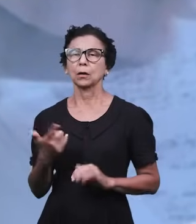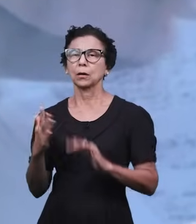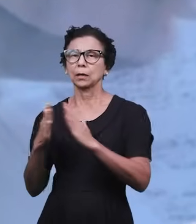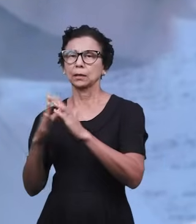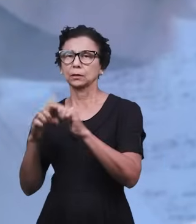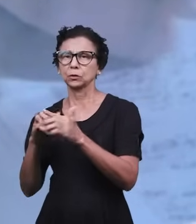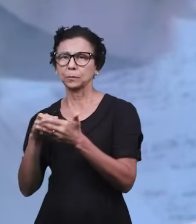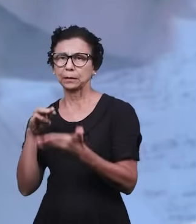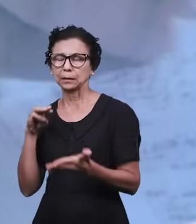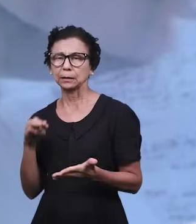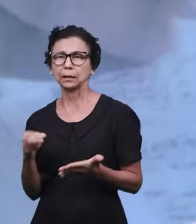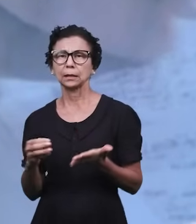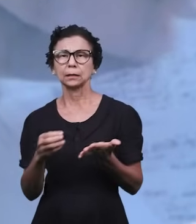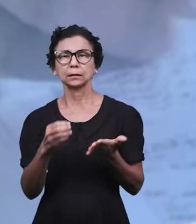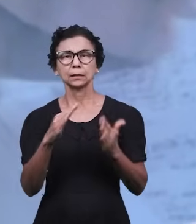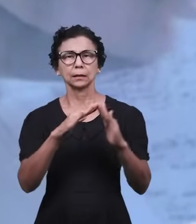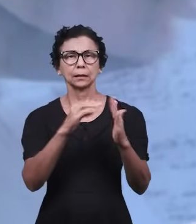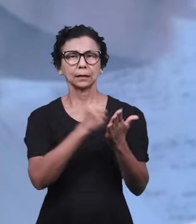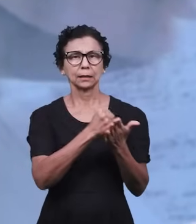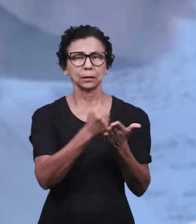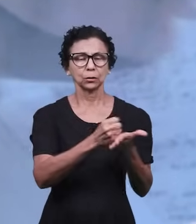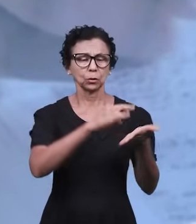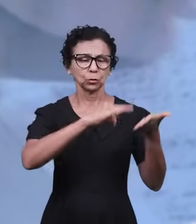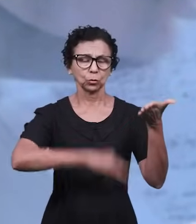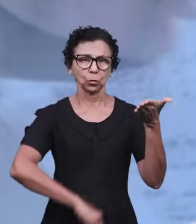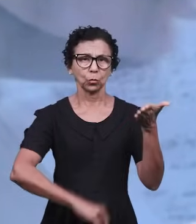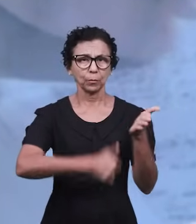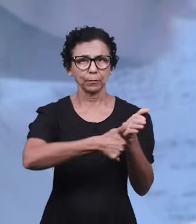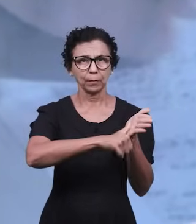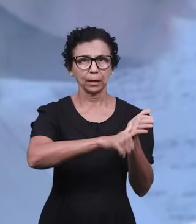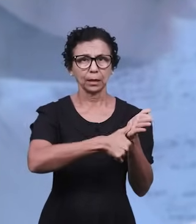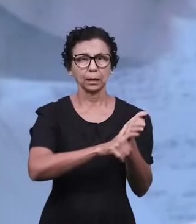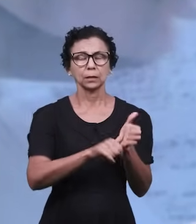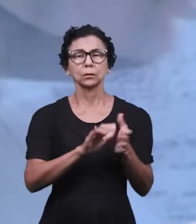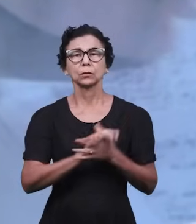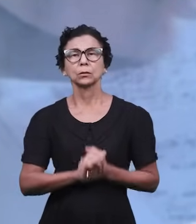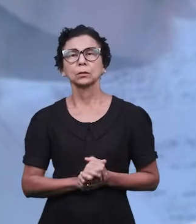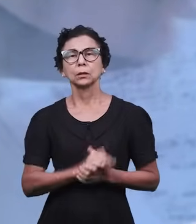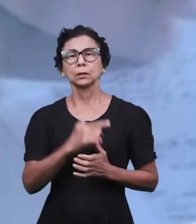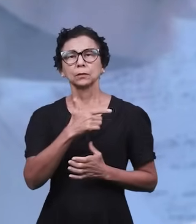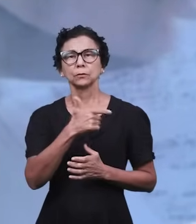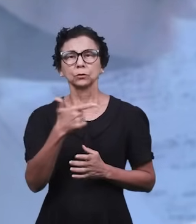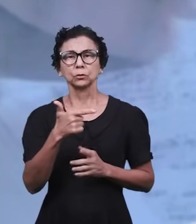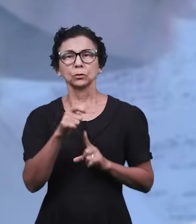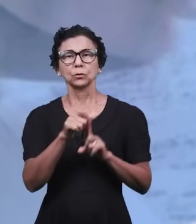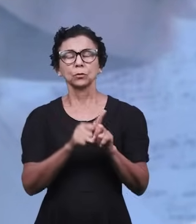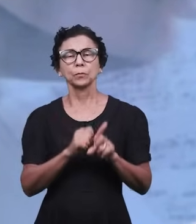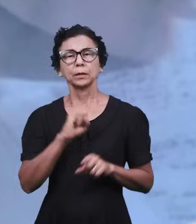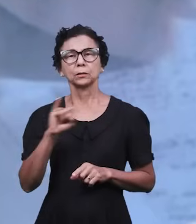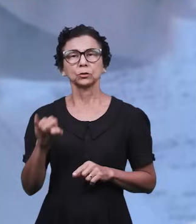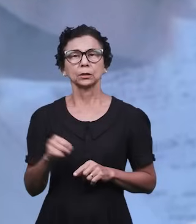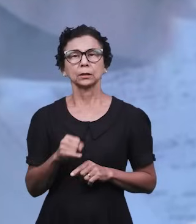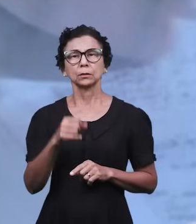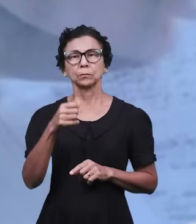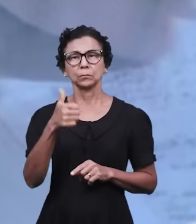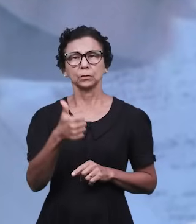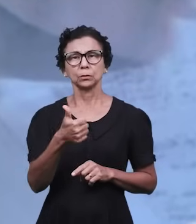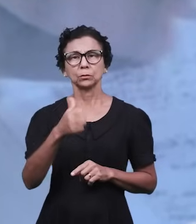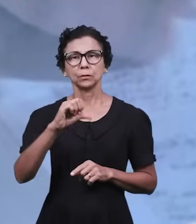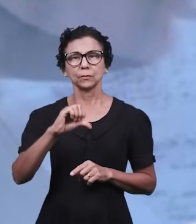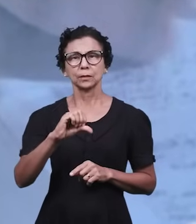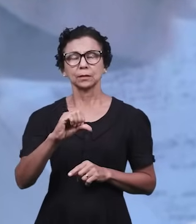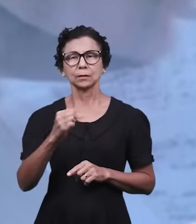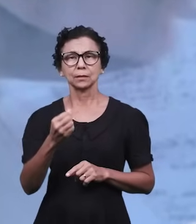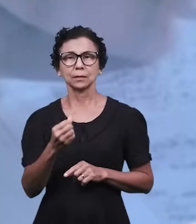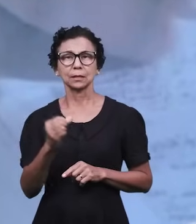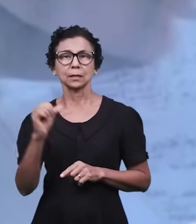igreja foi em 22/1 de 1968. 22/1 de 1968, o primeiro registro, ela registrou como igreja cristã